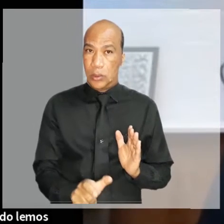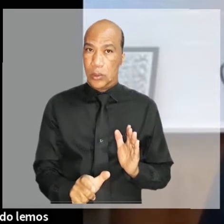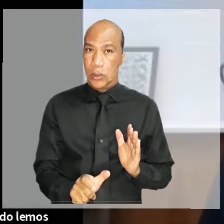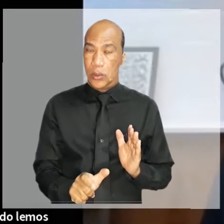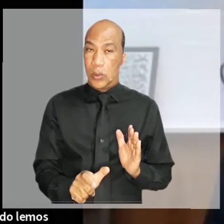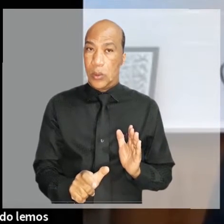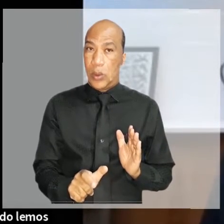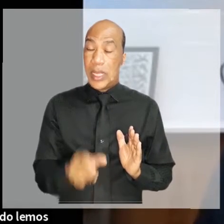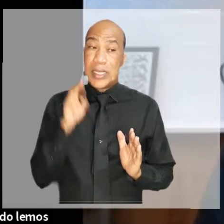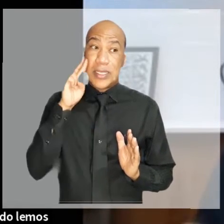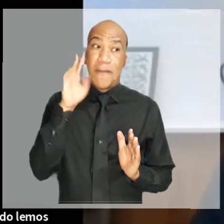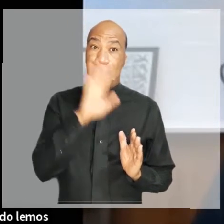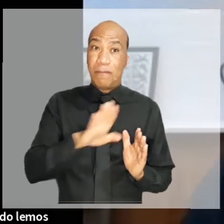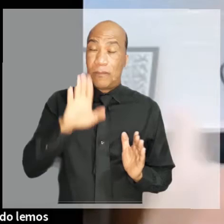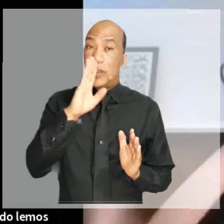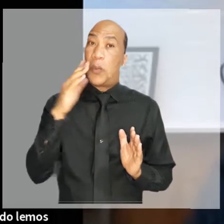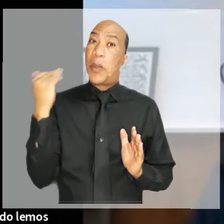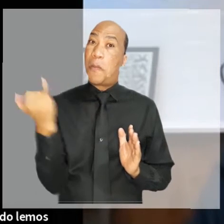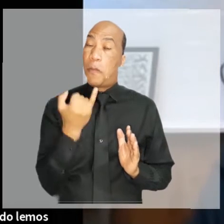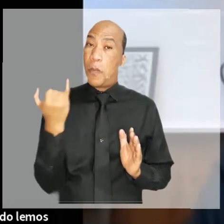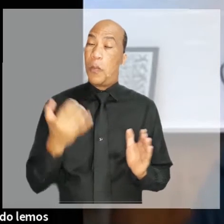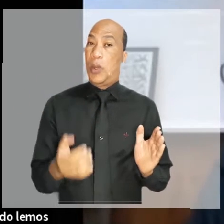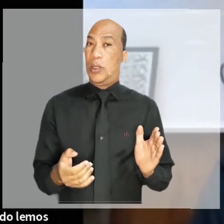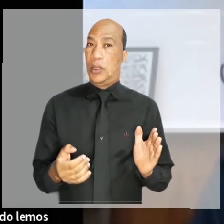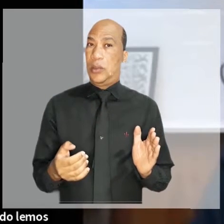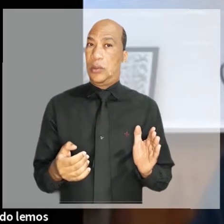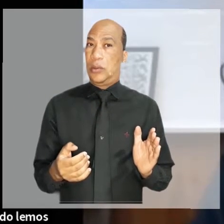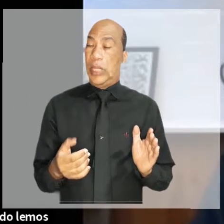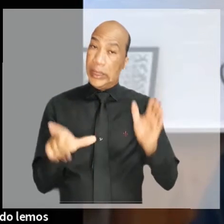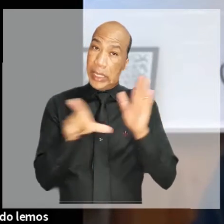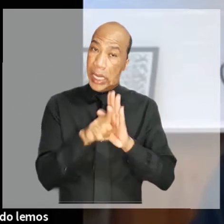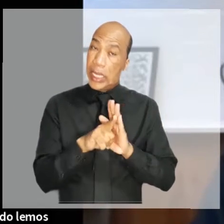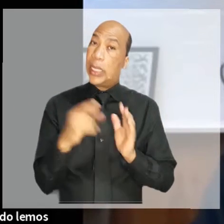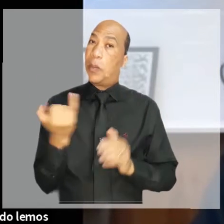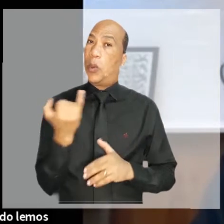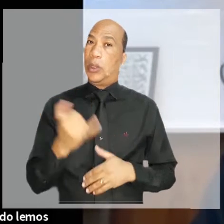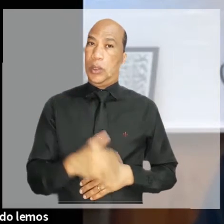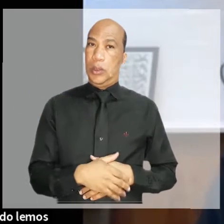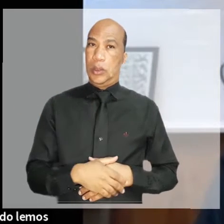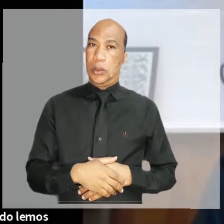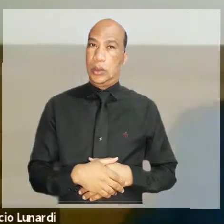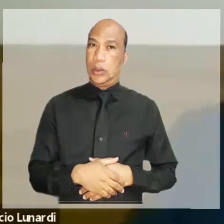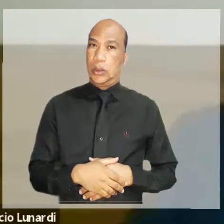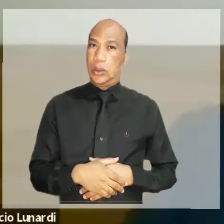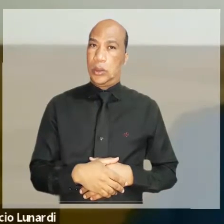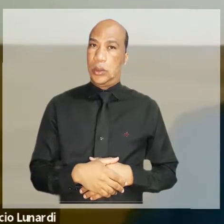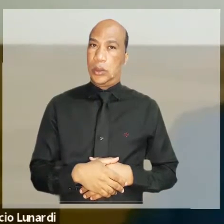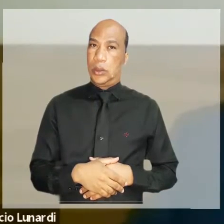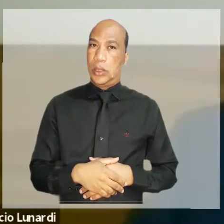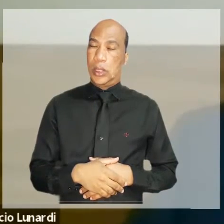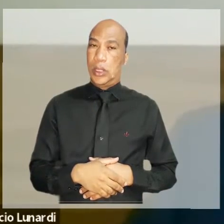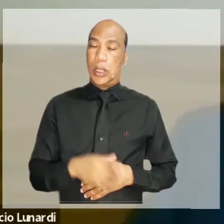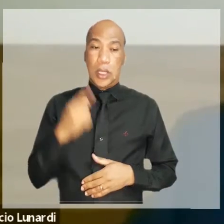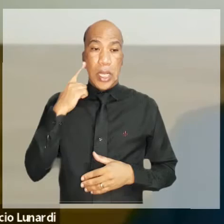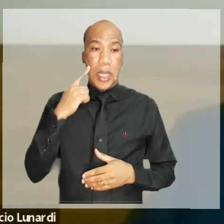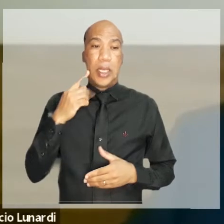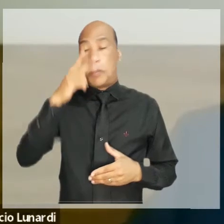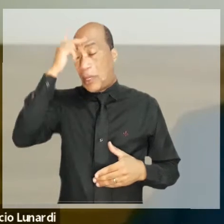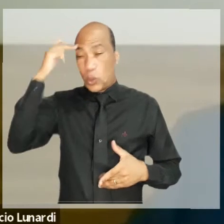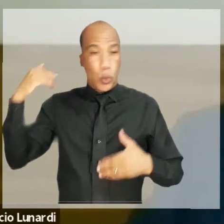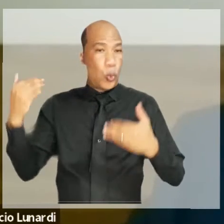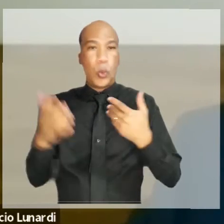o cidadão, a cidadã, já se sentem hoje empoderados pela nova legislação de proteger esses